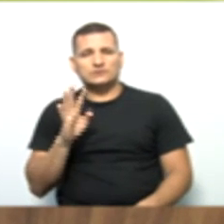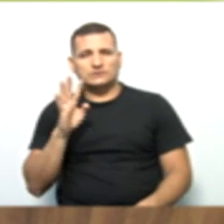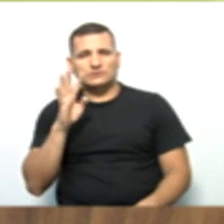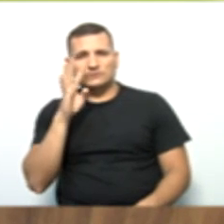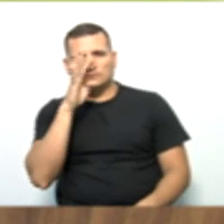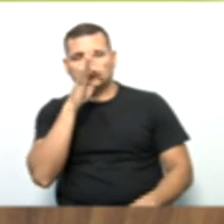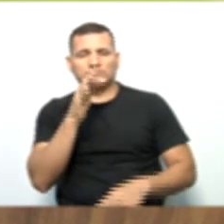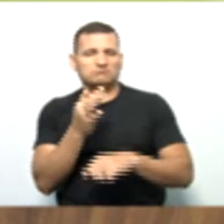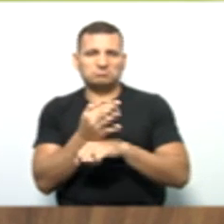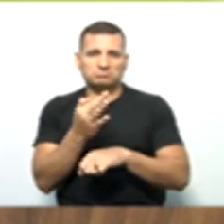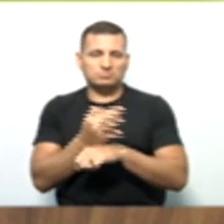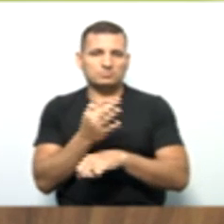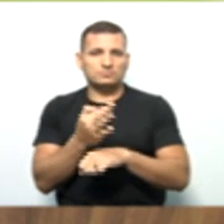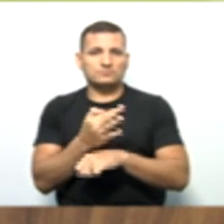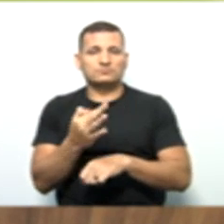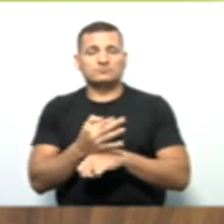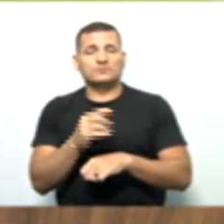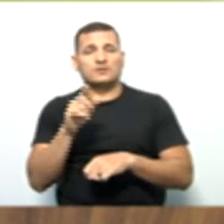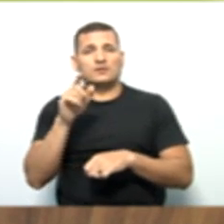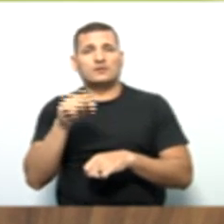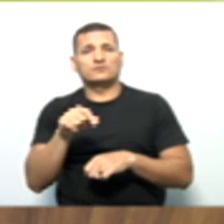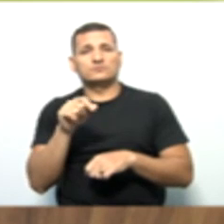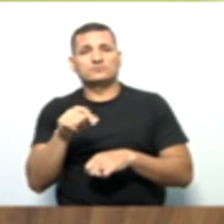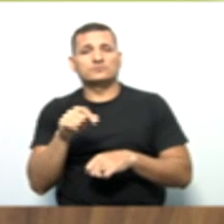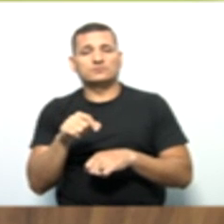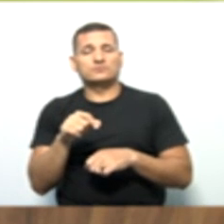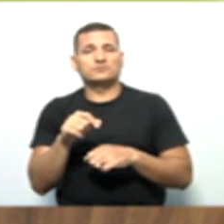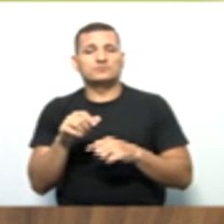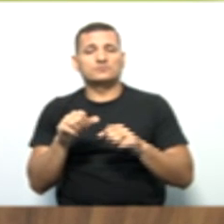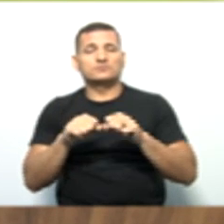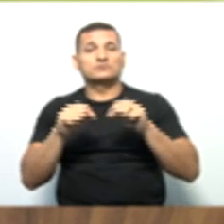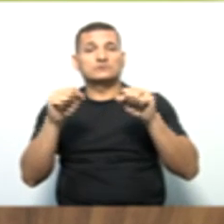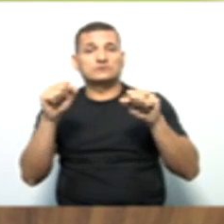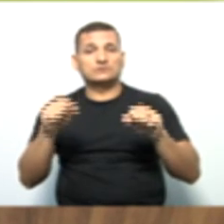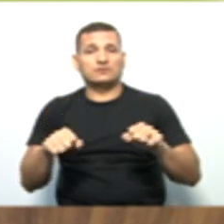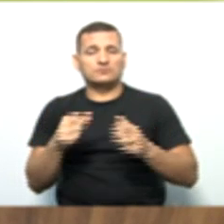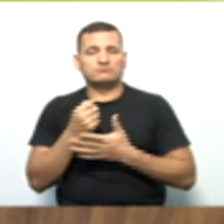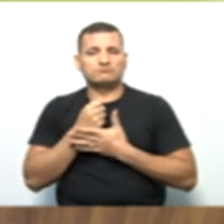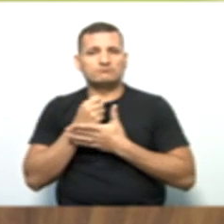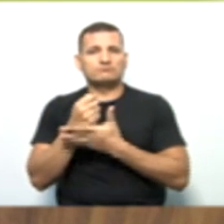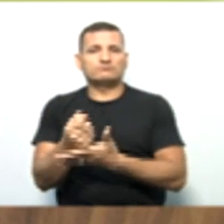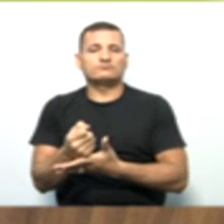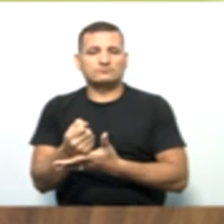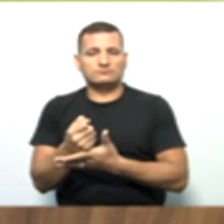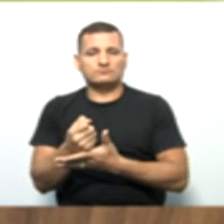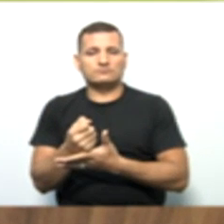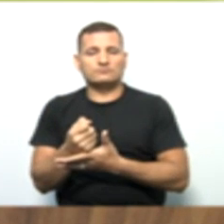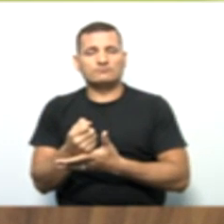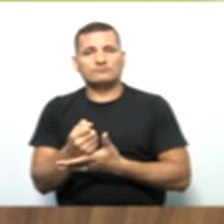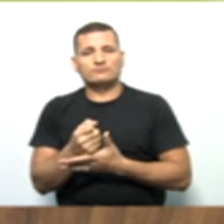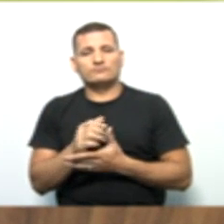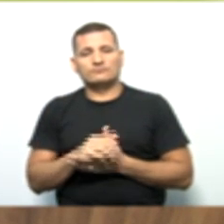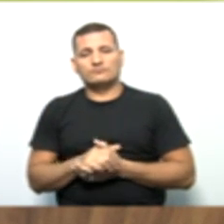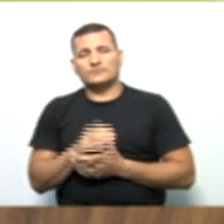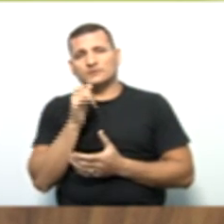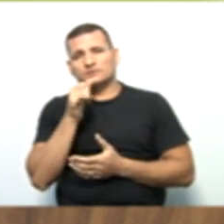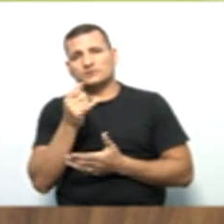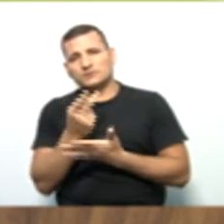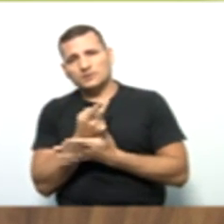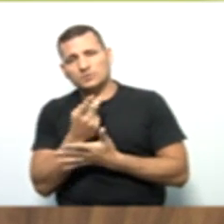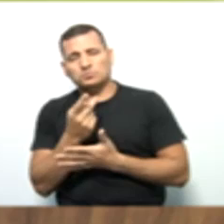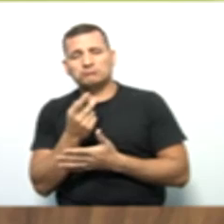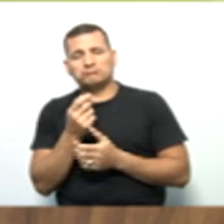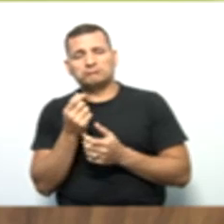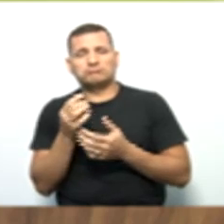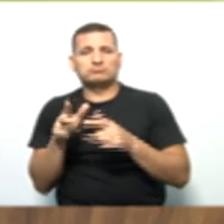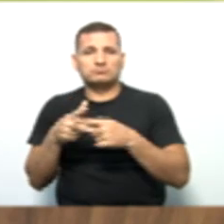Suportabilidade, diz respeito à facilidade de dar suporte ao sistema, com possíveis erros e futuras